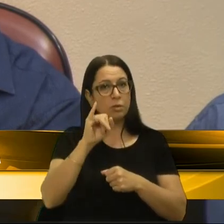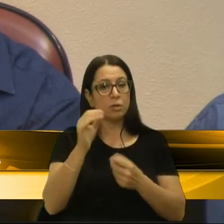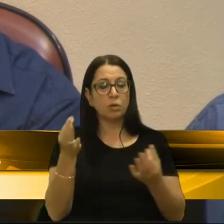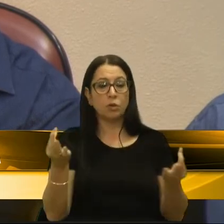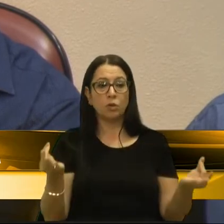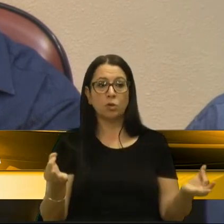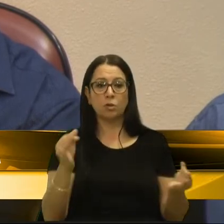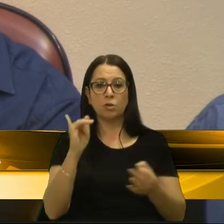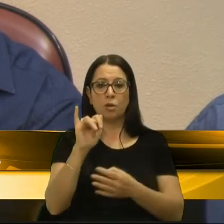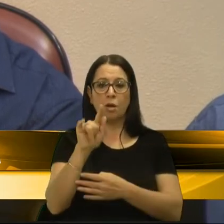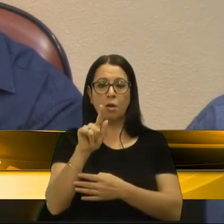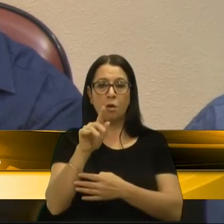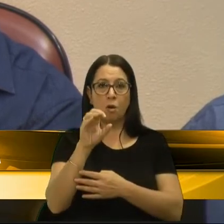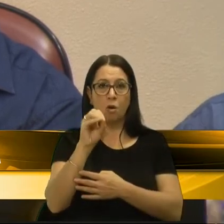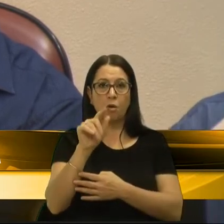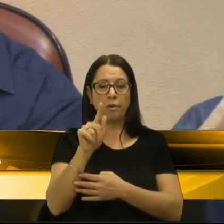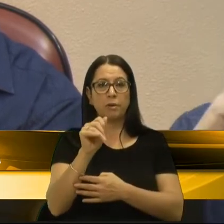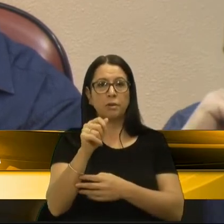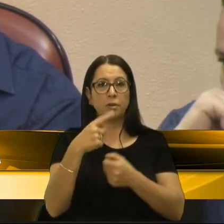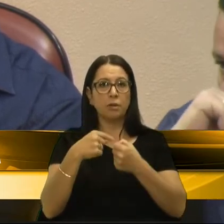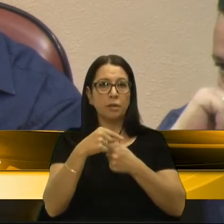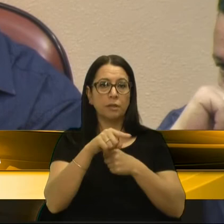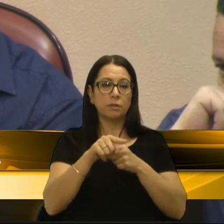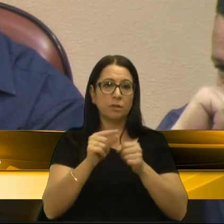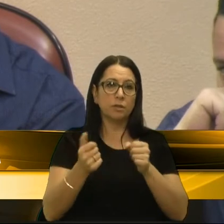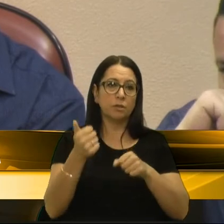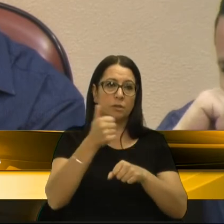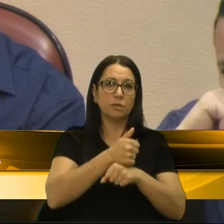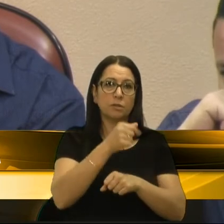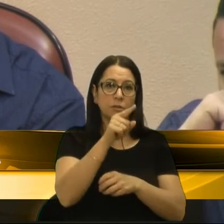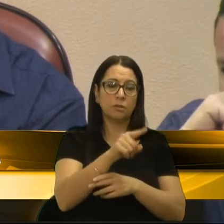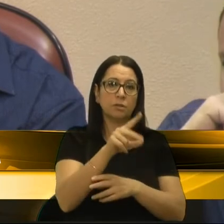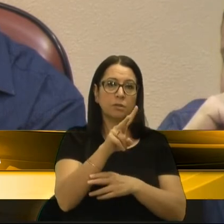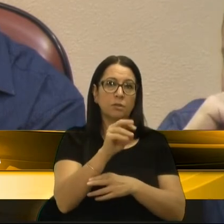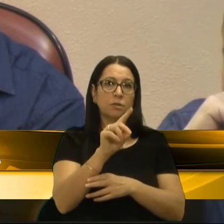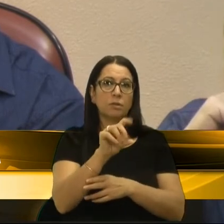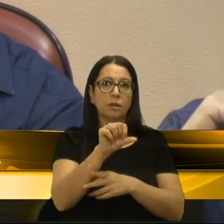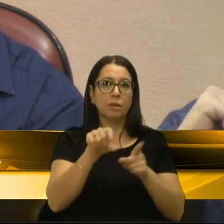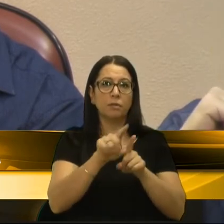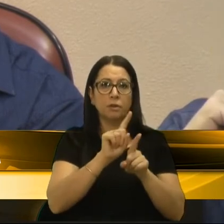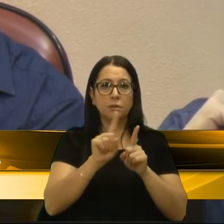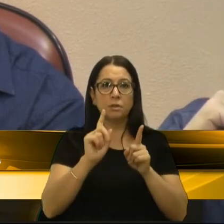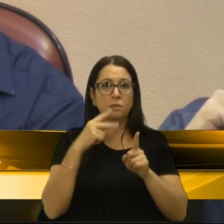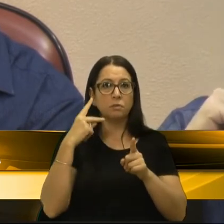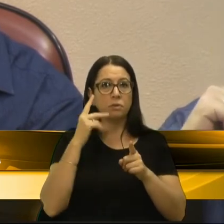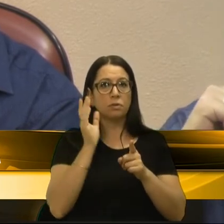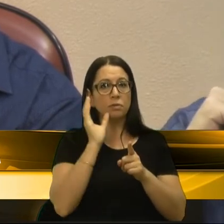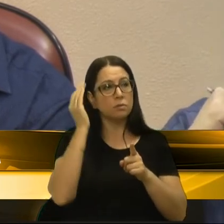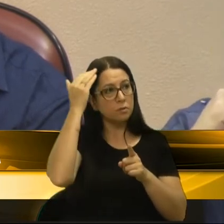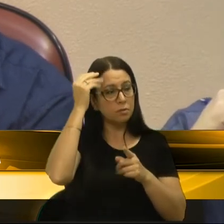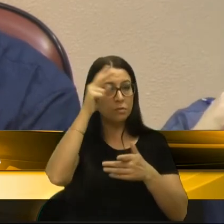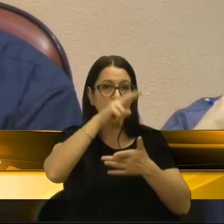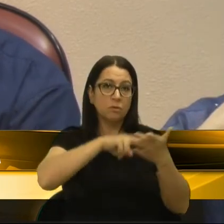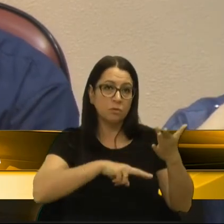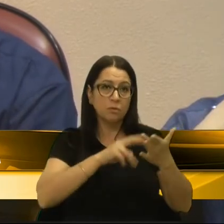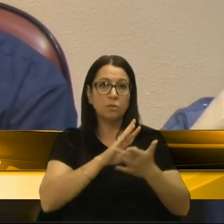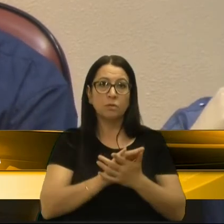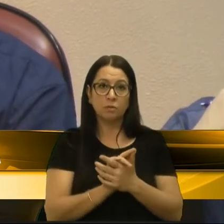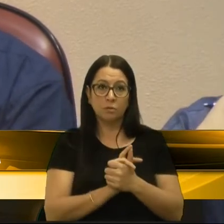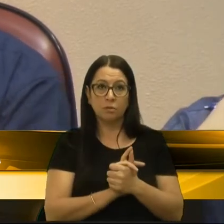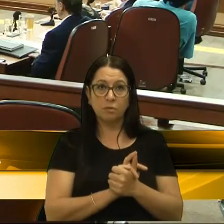no município de Caxias do Sul. Contém substitutivo 1 de 2019. Relator, vereador Felipe Grameu Maier, com a palavra.